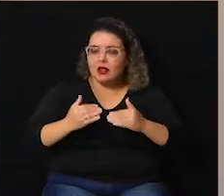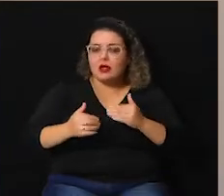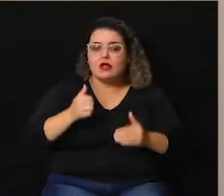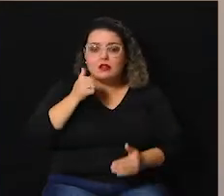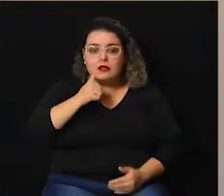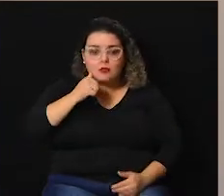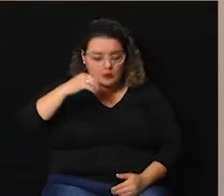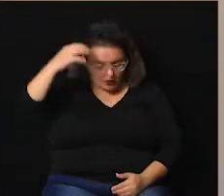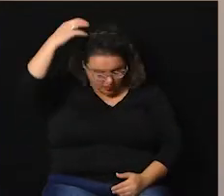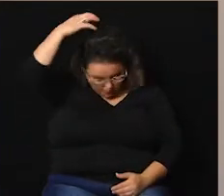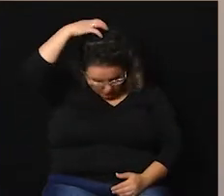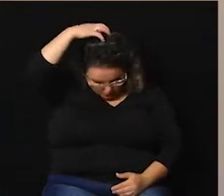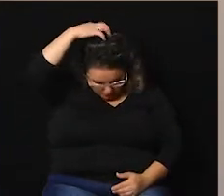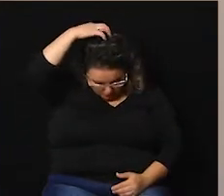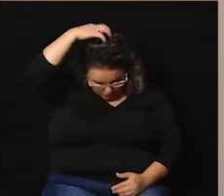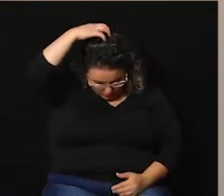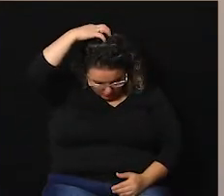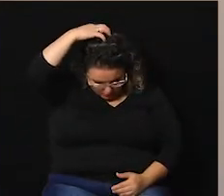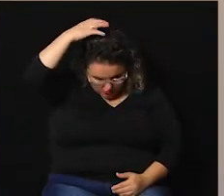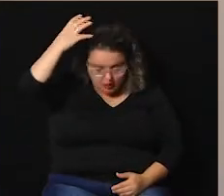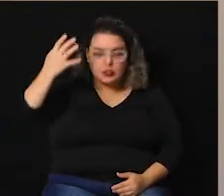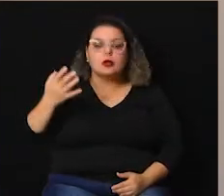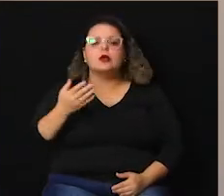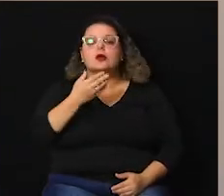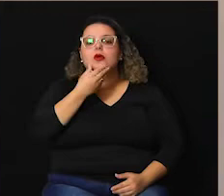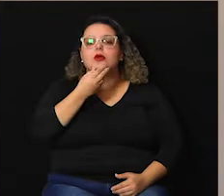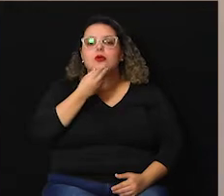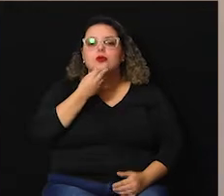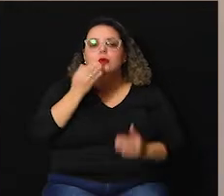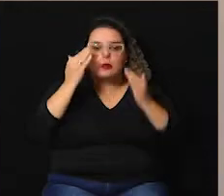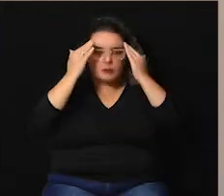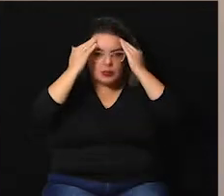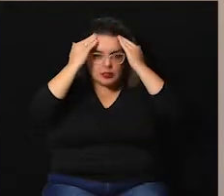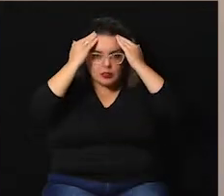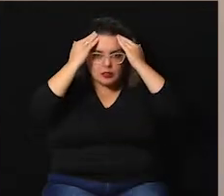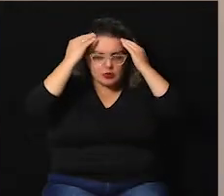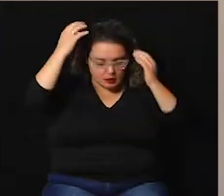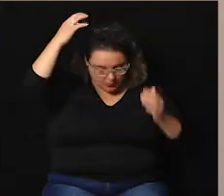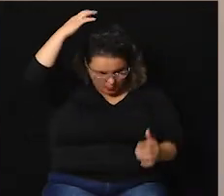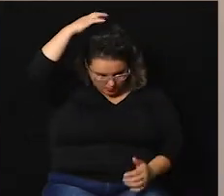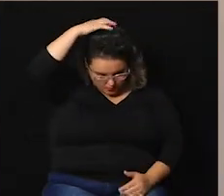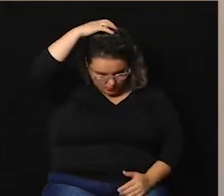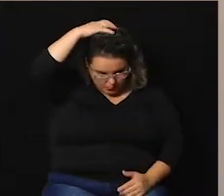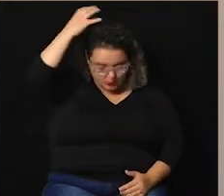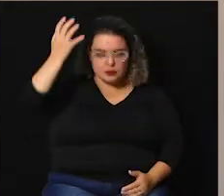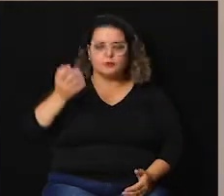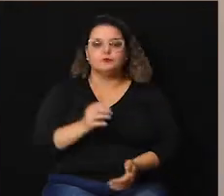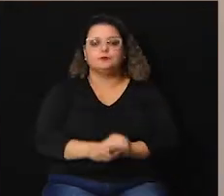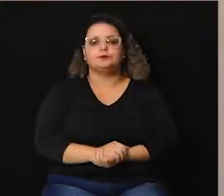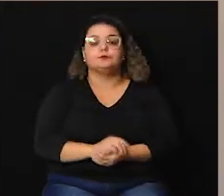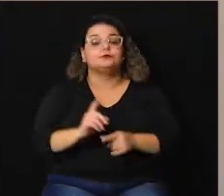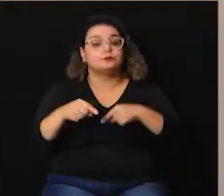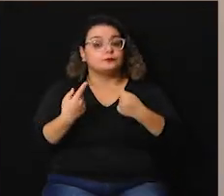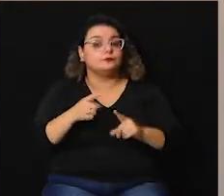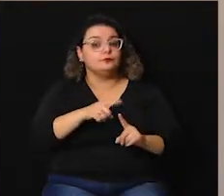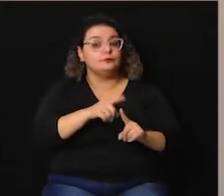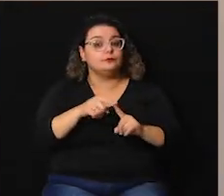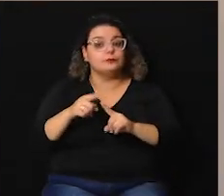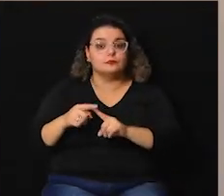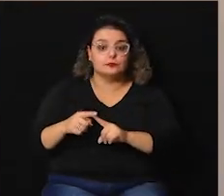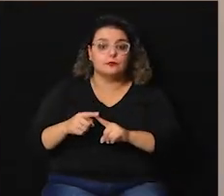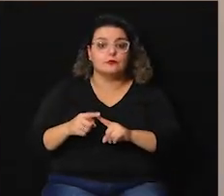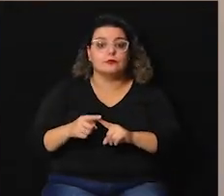na coroa, e no homem, na carequinha do padre e nas entradas. Os outros tipos de alopecia, por exemplo,